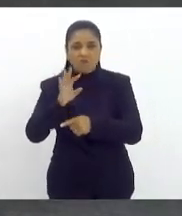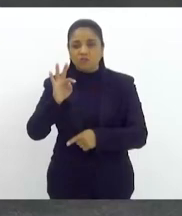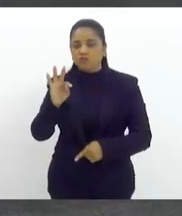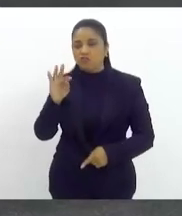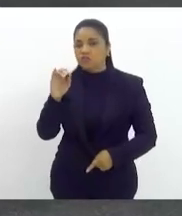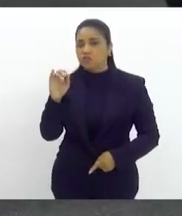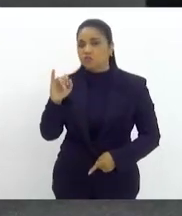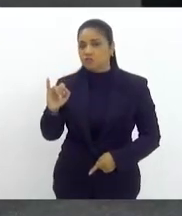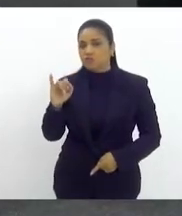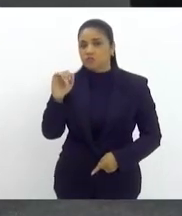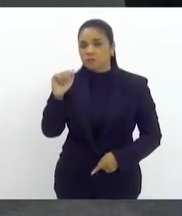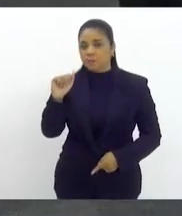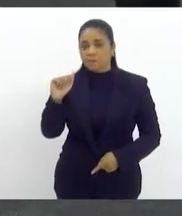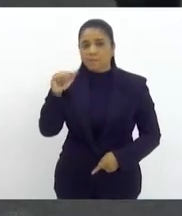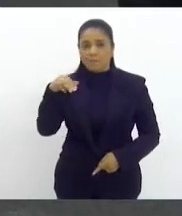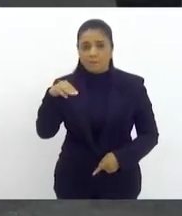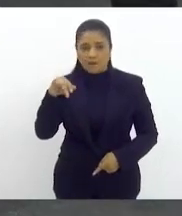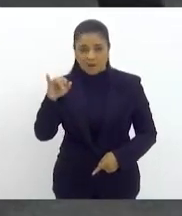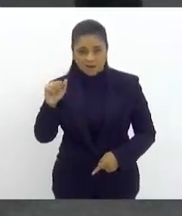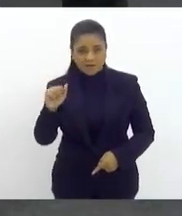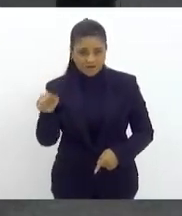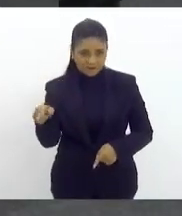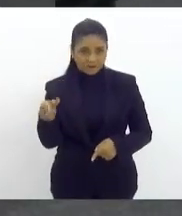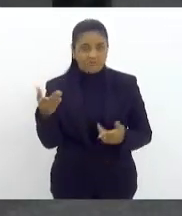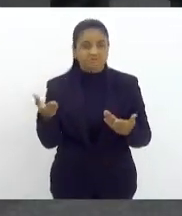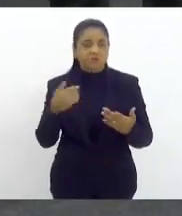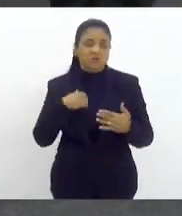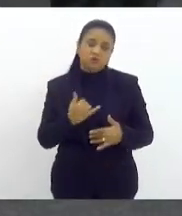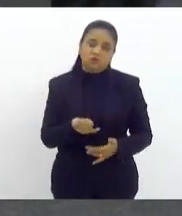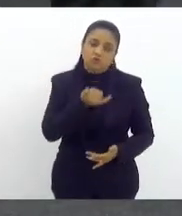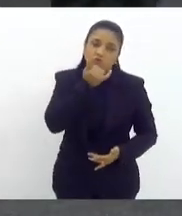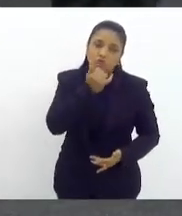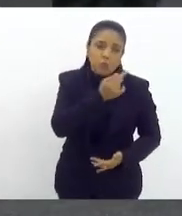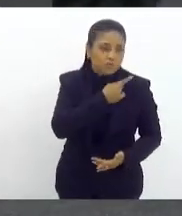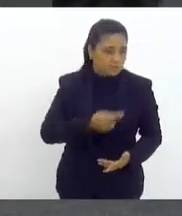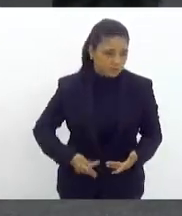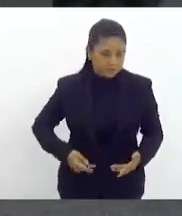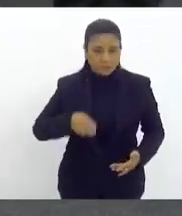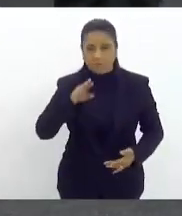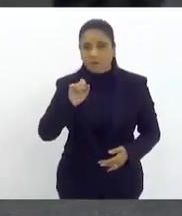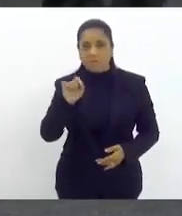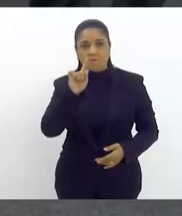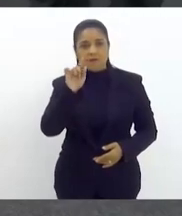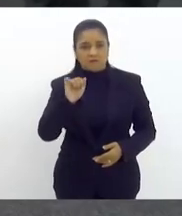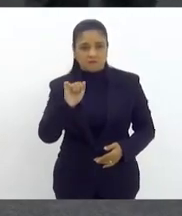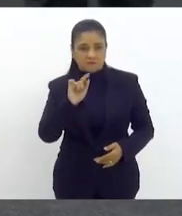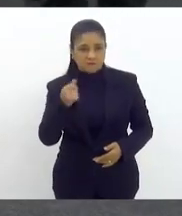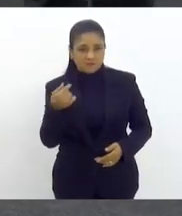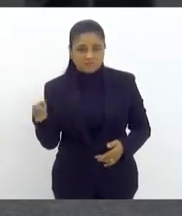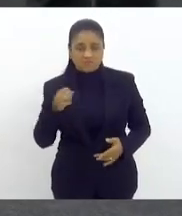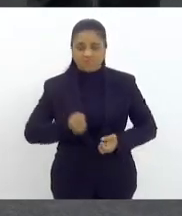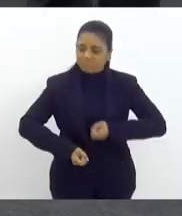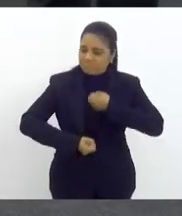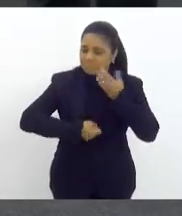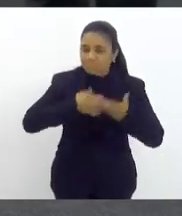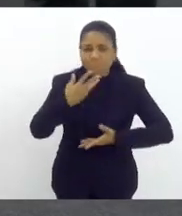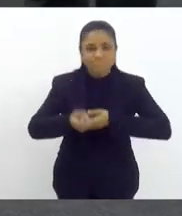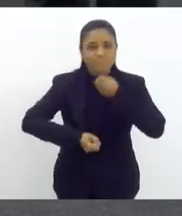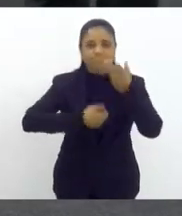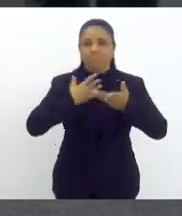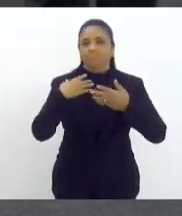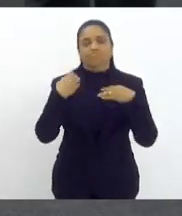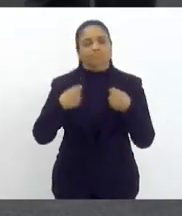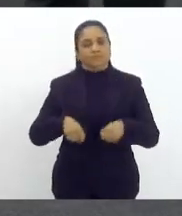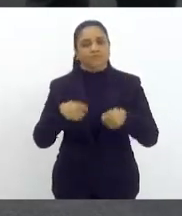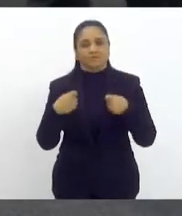Então, me desculpe, deputado presidente de Brasão, mas, assim, de fato, o desabafo é necessário porque eu, deputada